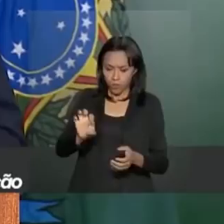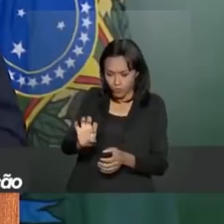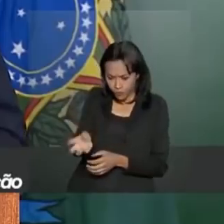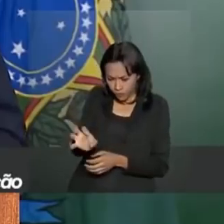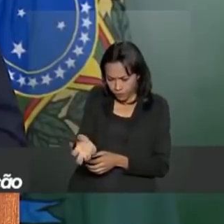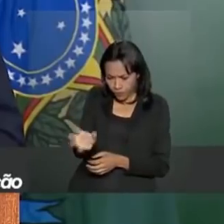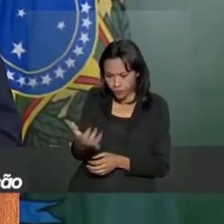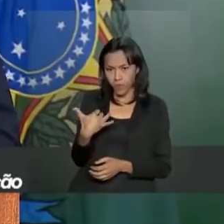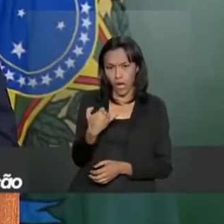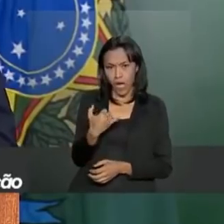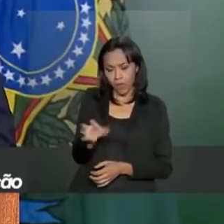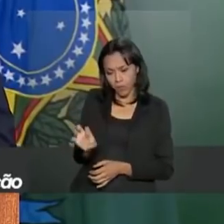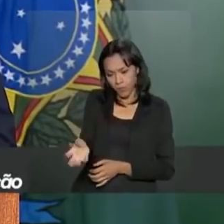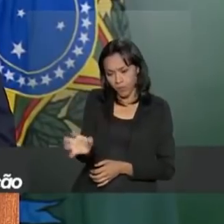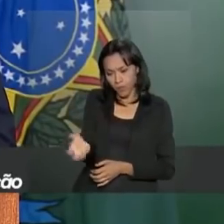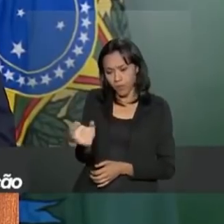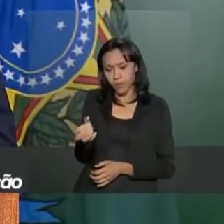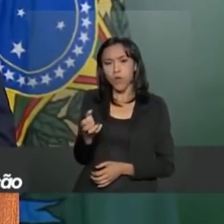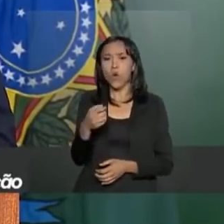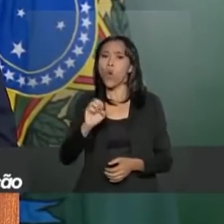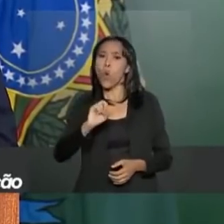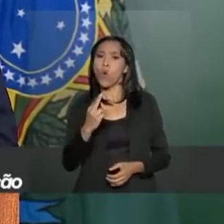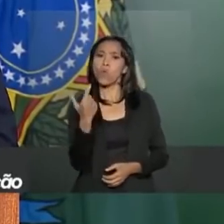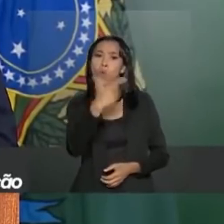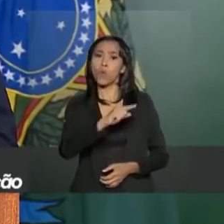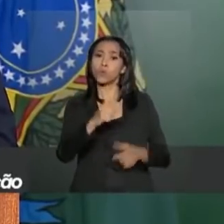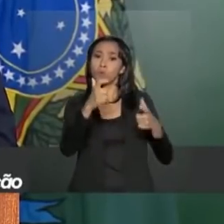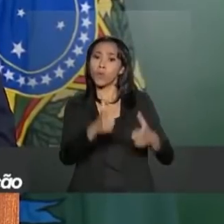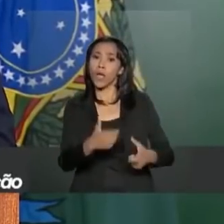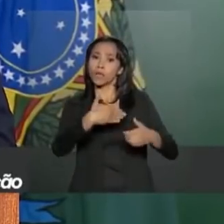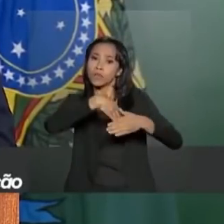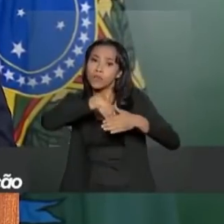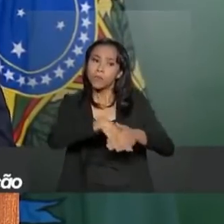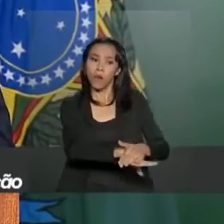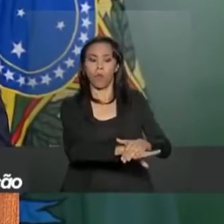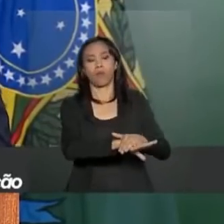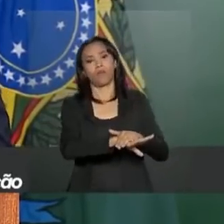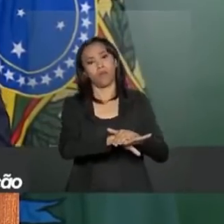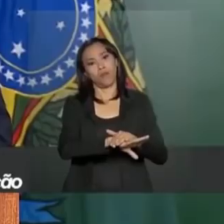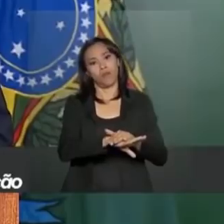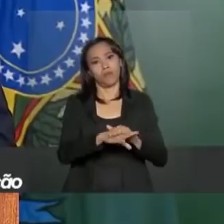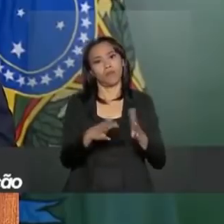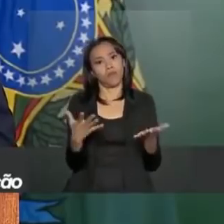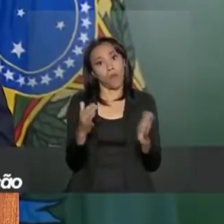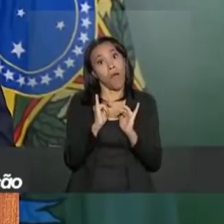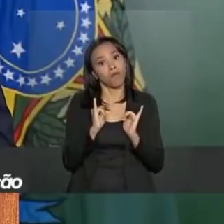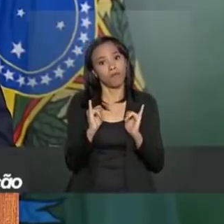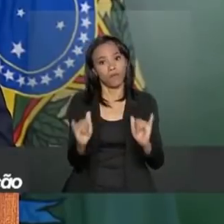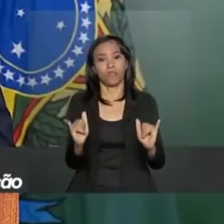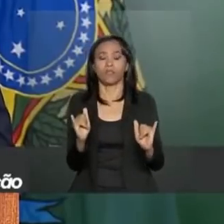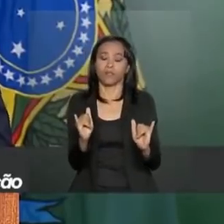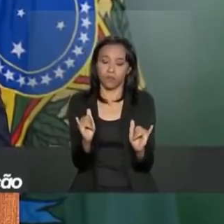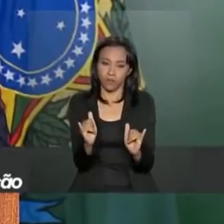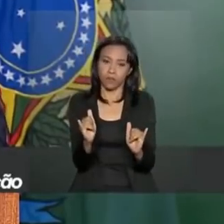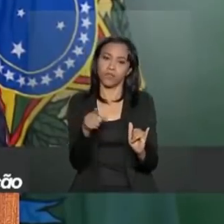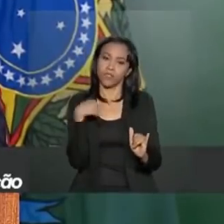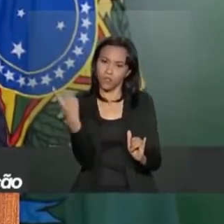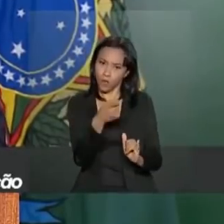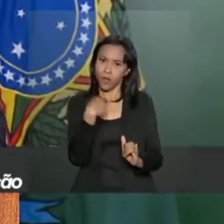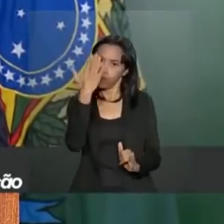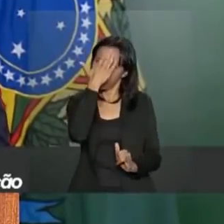local seguro para poder armazenar a sua munição é mais como uma uma advertência um aviso que logicamente nós